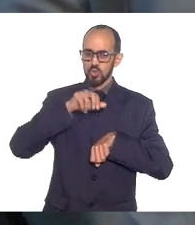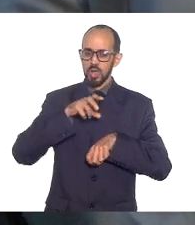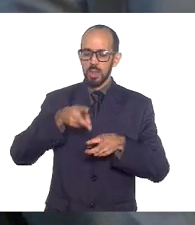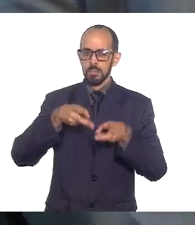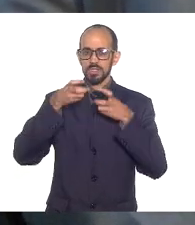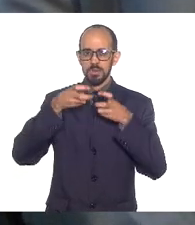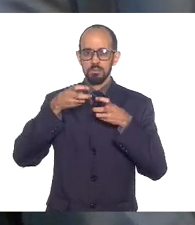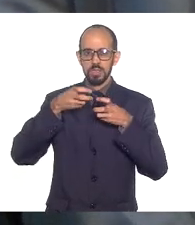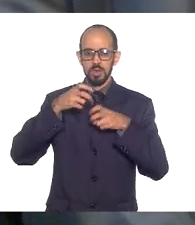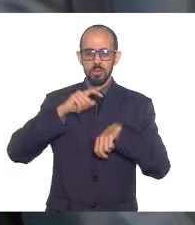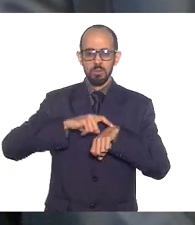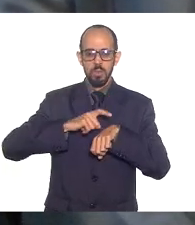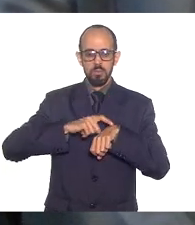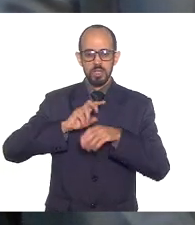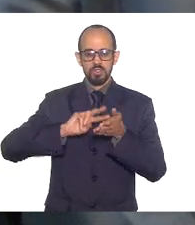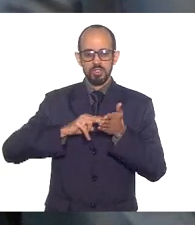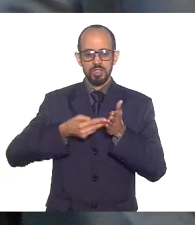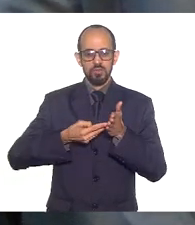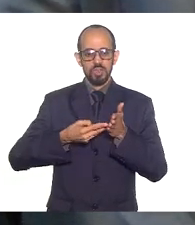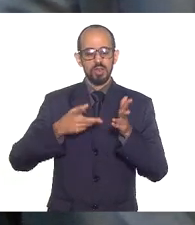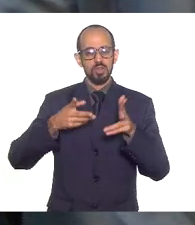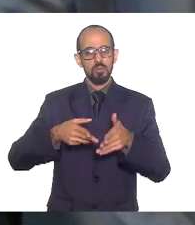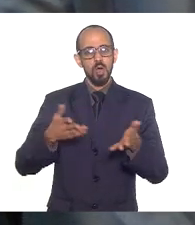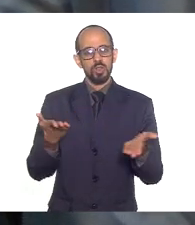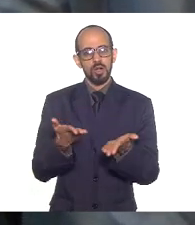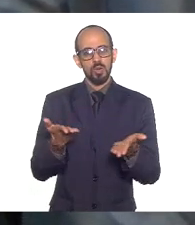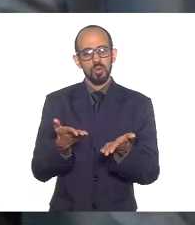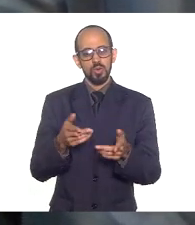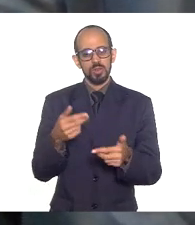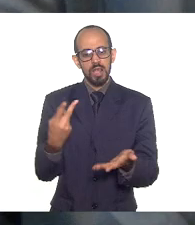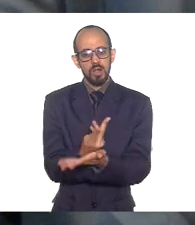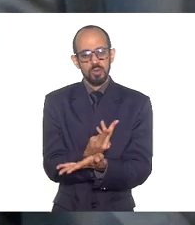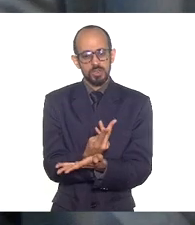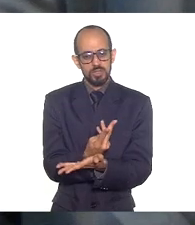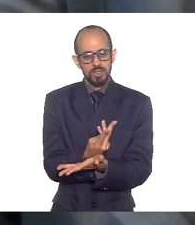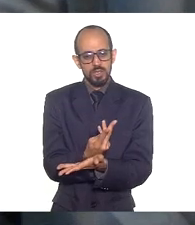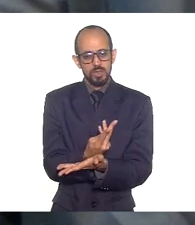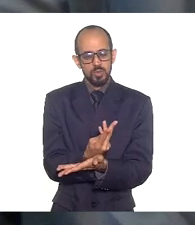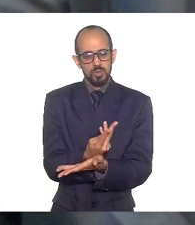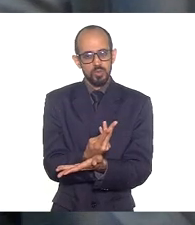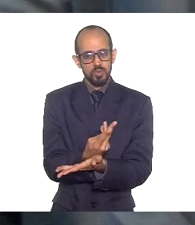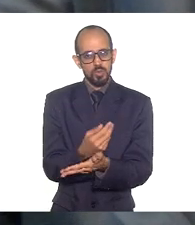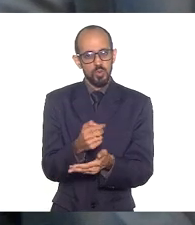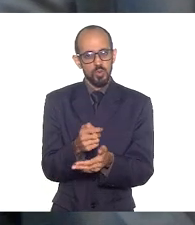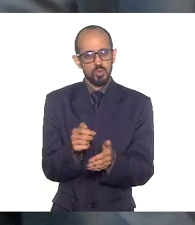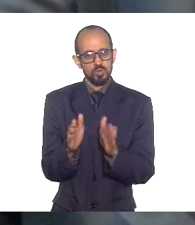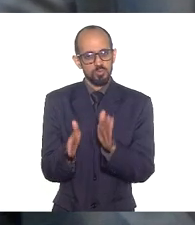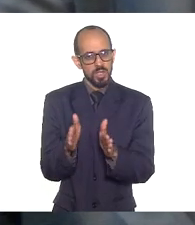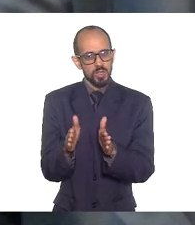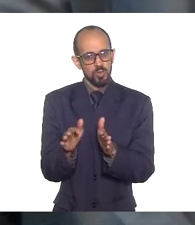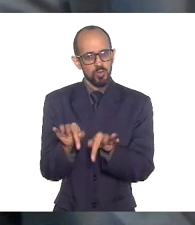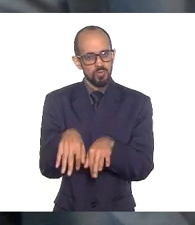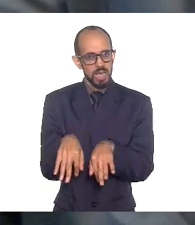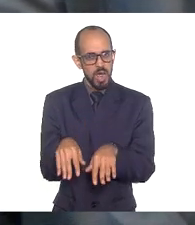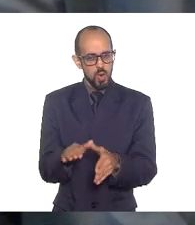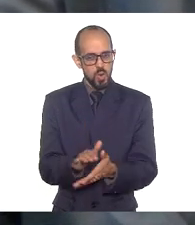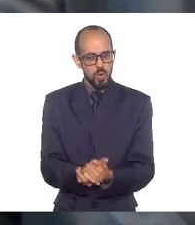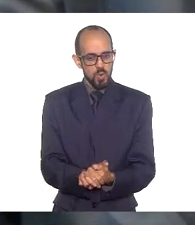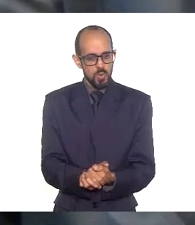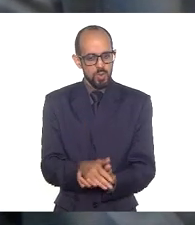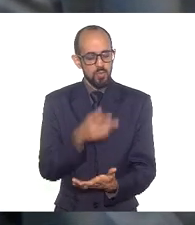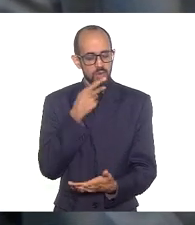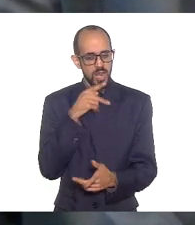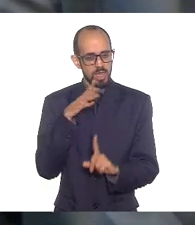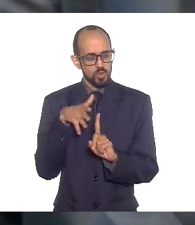tão é significativo como estamos vivendo e nos últimos tempos e Como disse aqui no